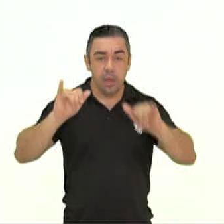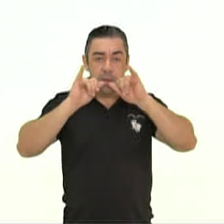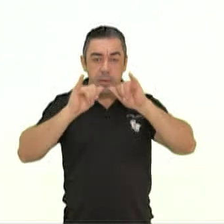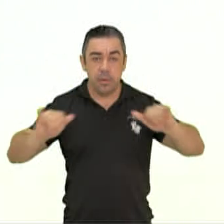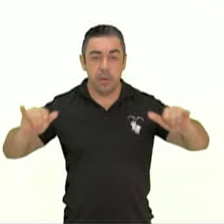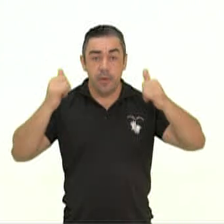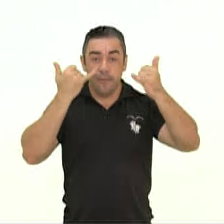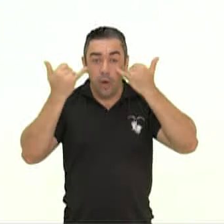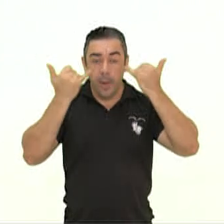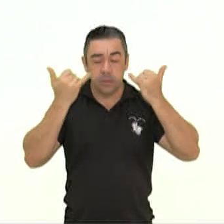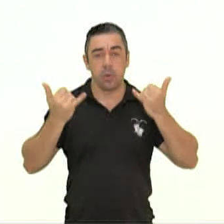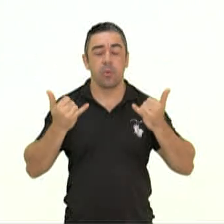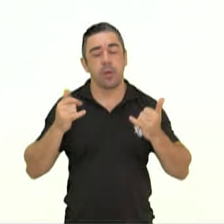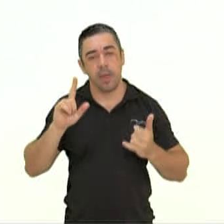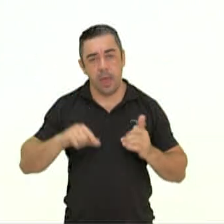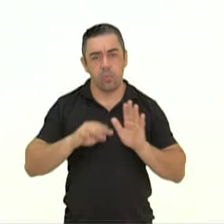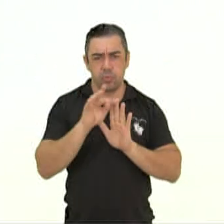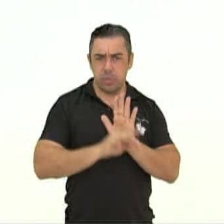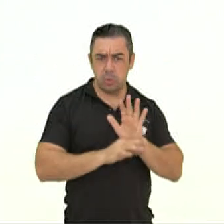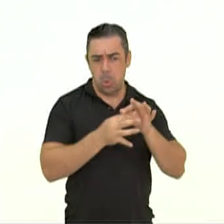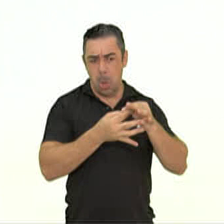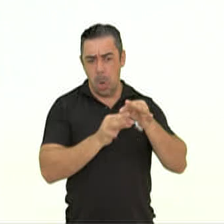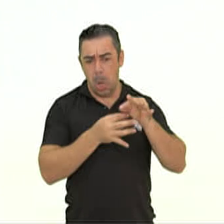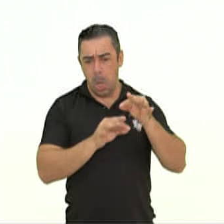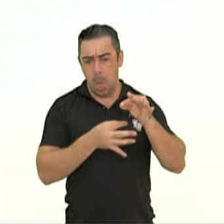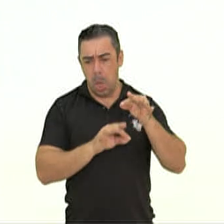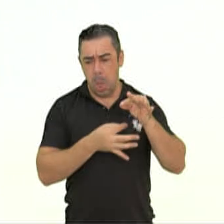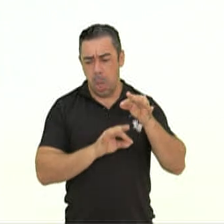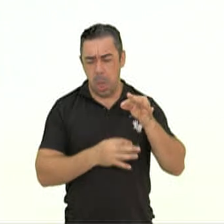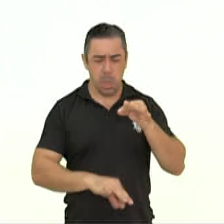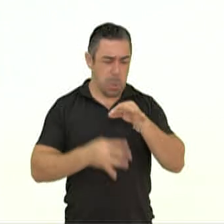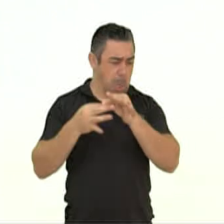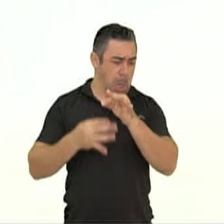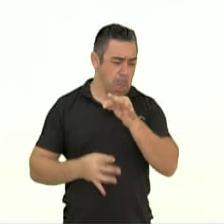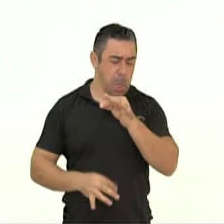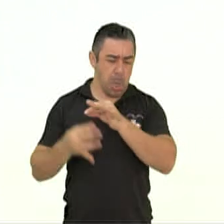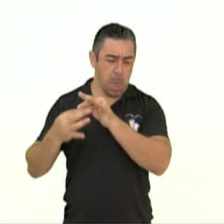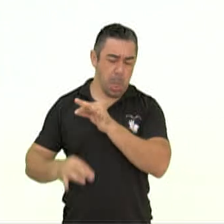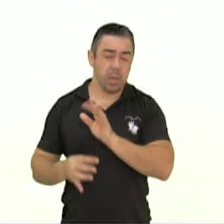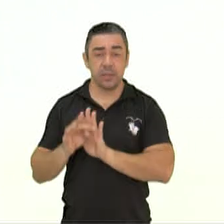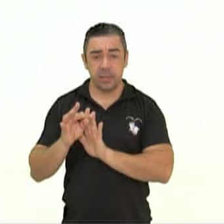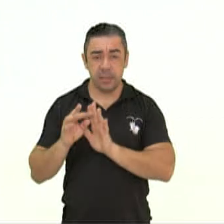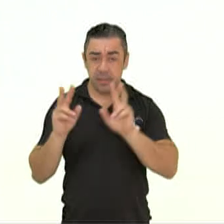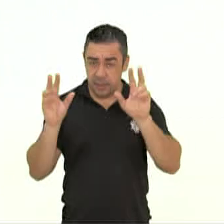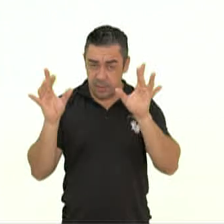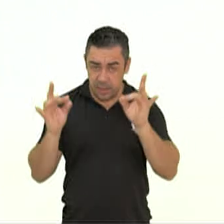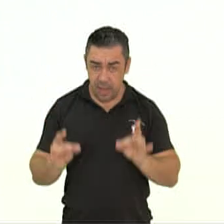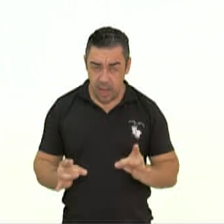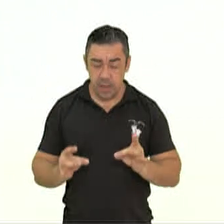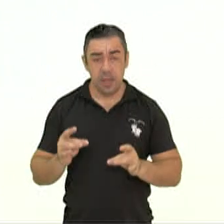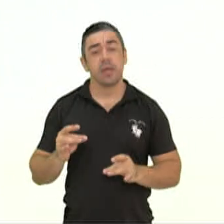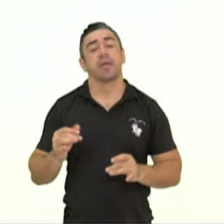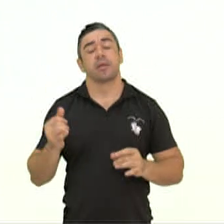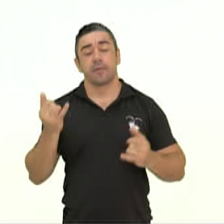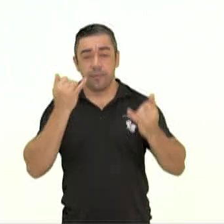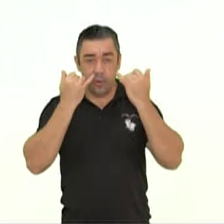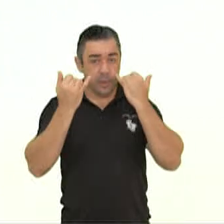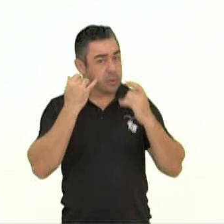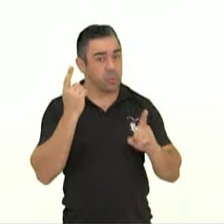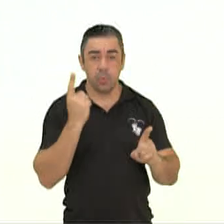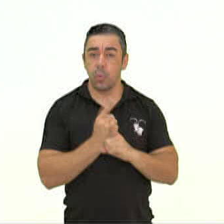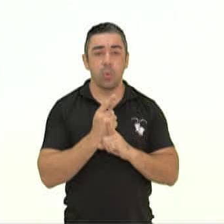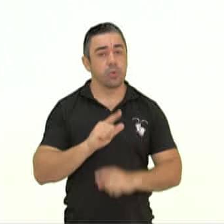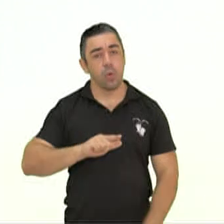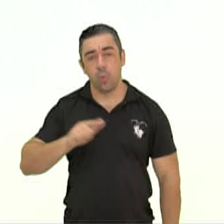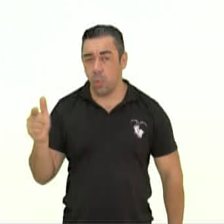Ele caracteriza-se por texto mais longo, com detalhes e informações que geralmente não são encontrados em